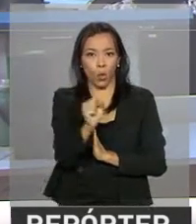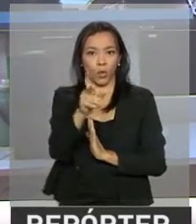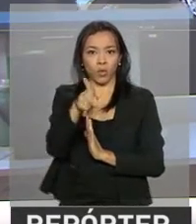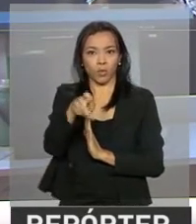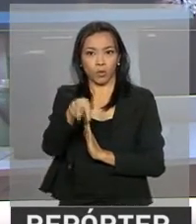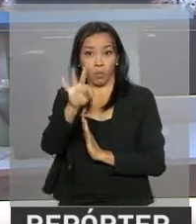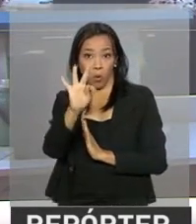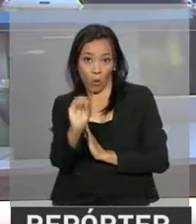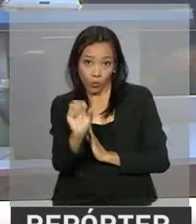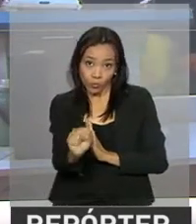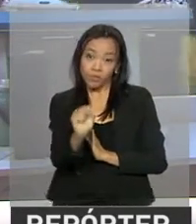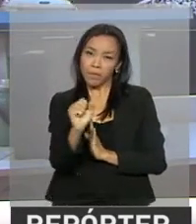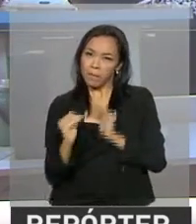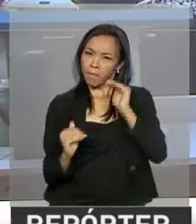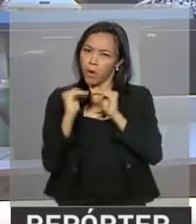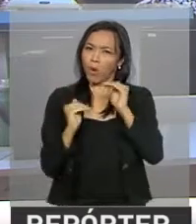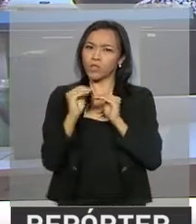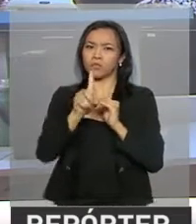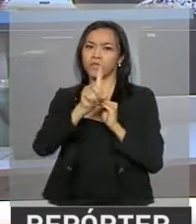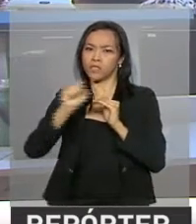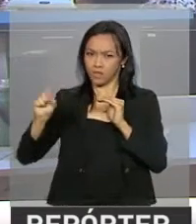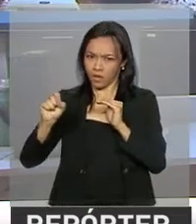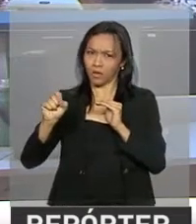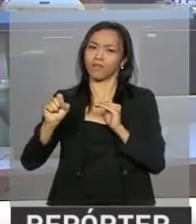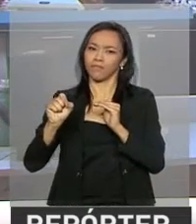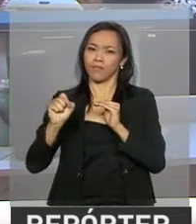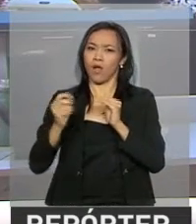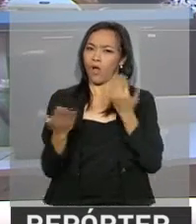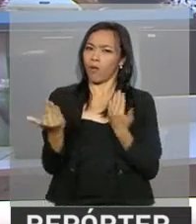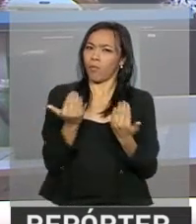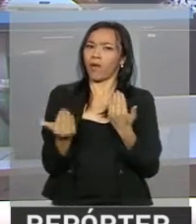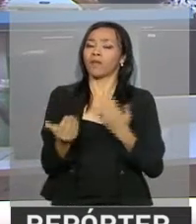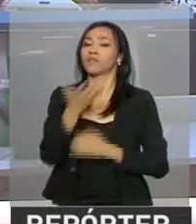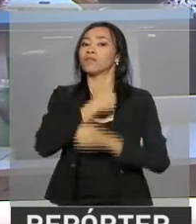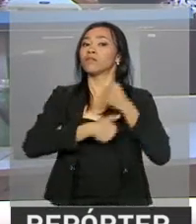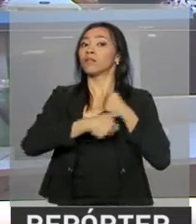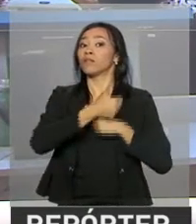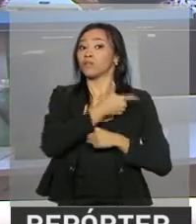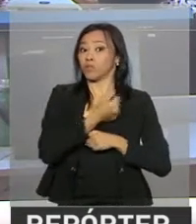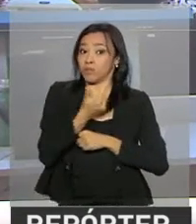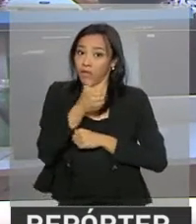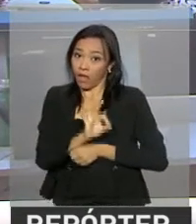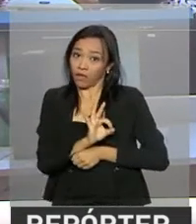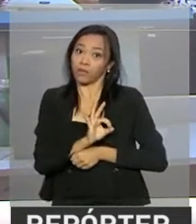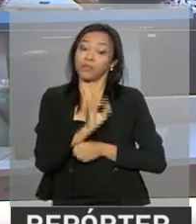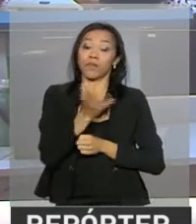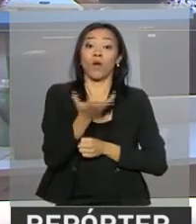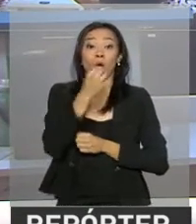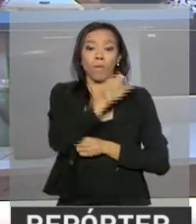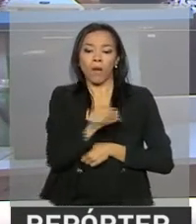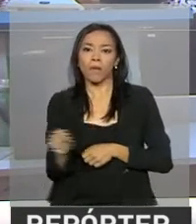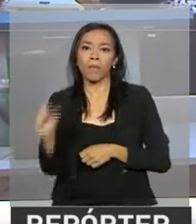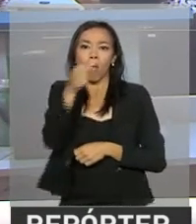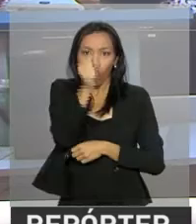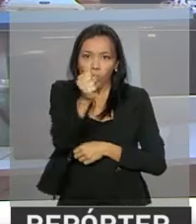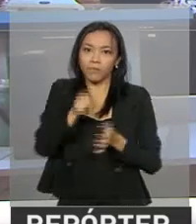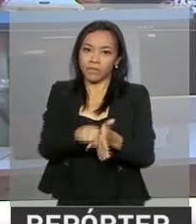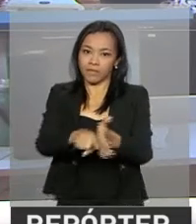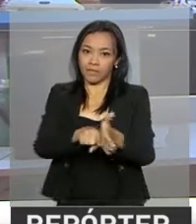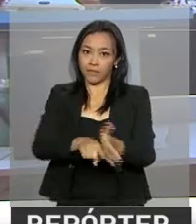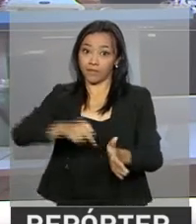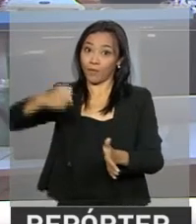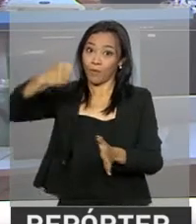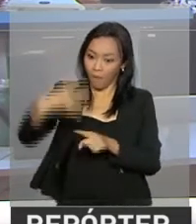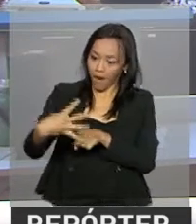e se aproxima dos 100 pontos observados em 2010, quando a série começou a ser feita. De 8 pesquisas que compõem o índice,